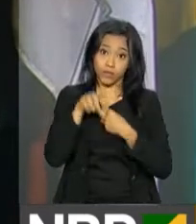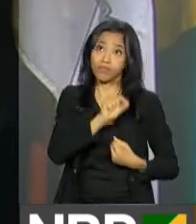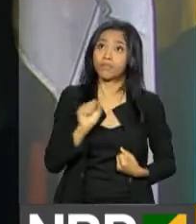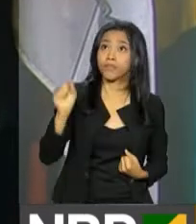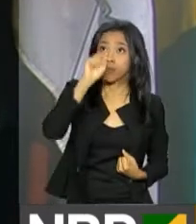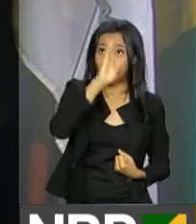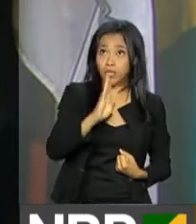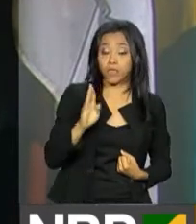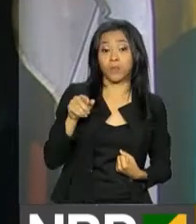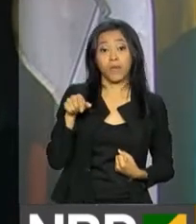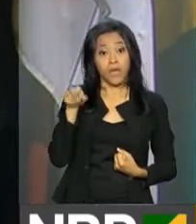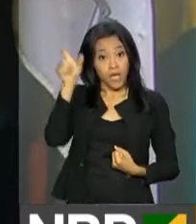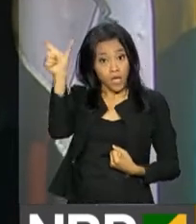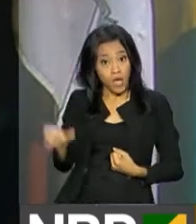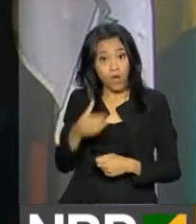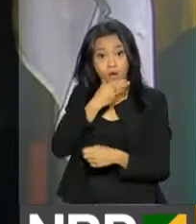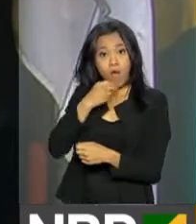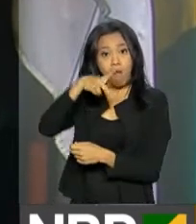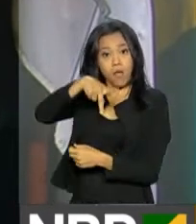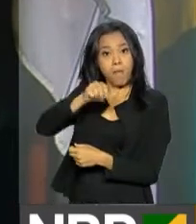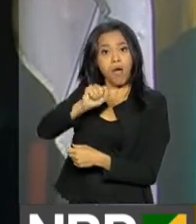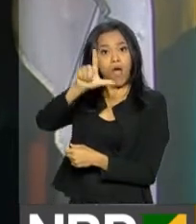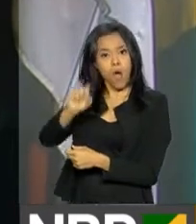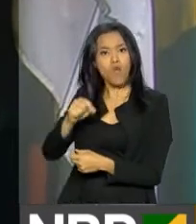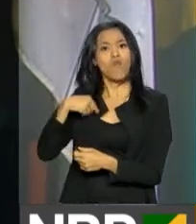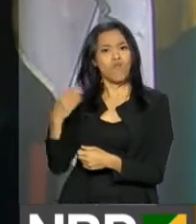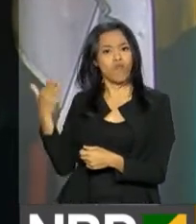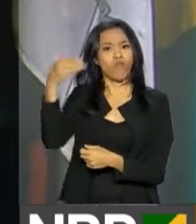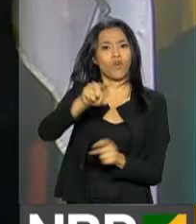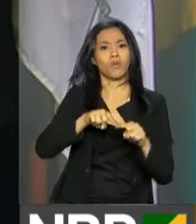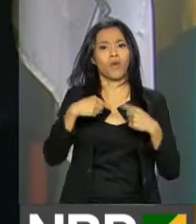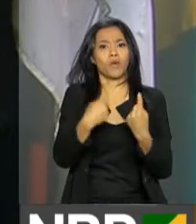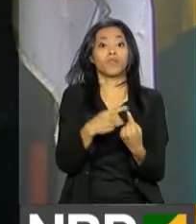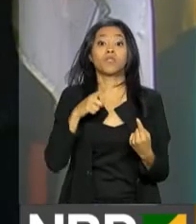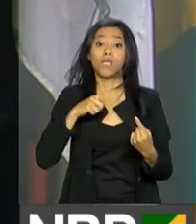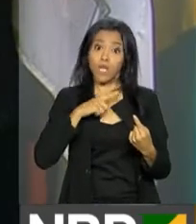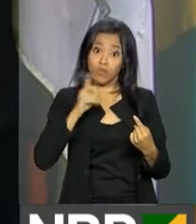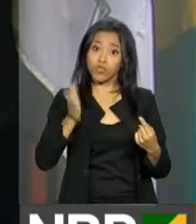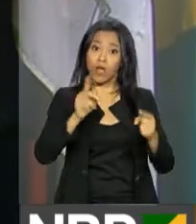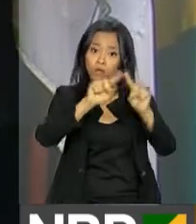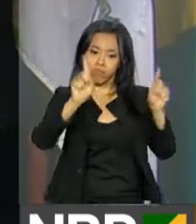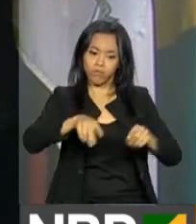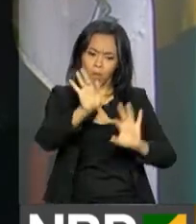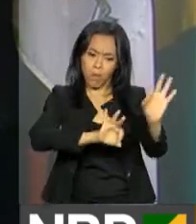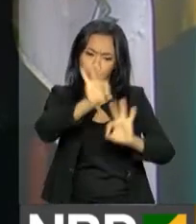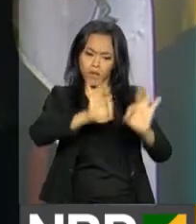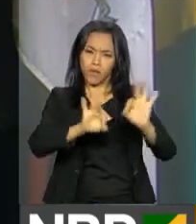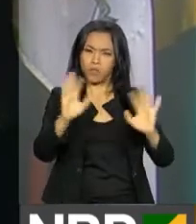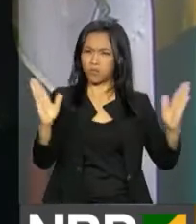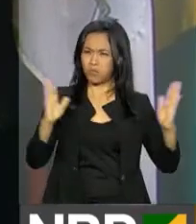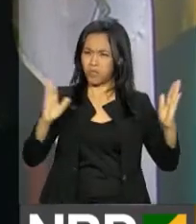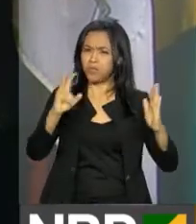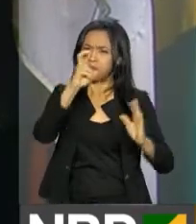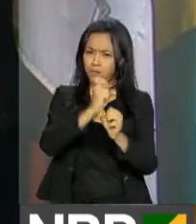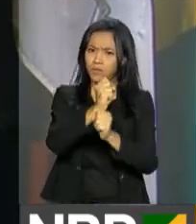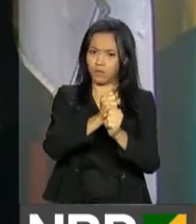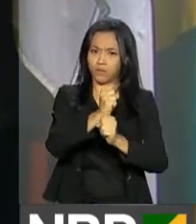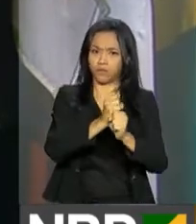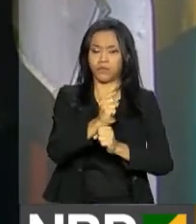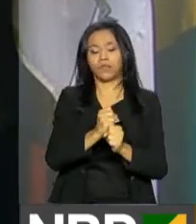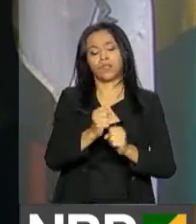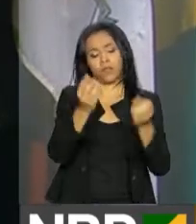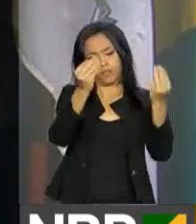paulo foi a uma reunião e disse nós temos aqui um plano para a em cinco anos né é aplicar